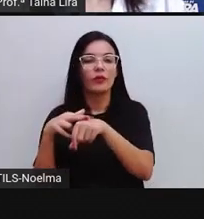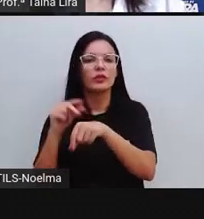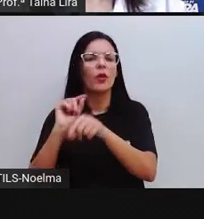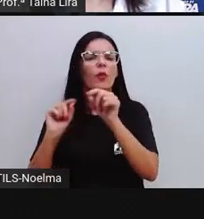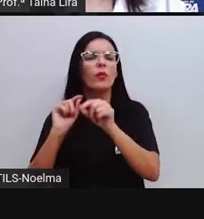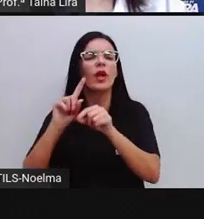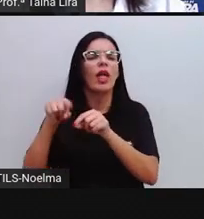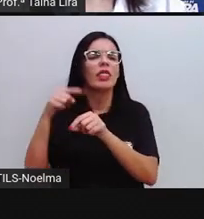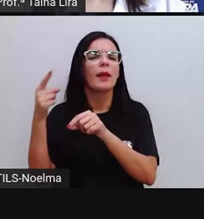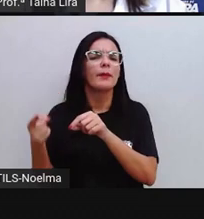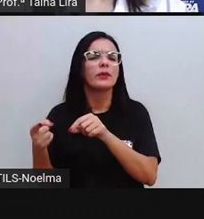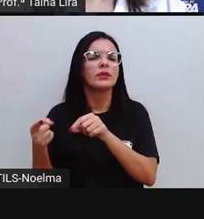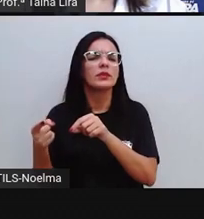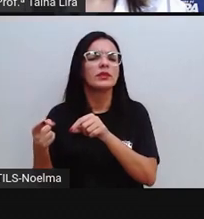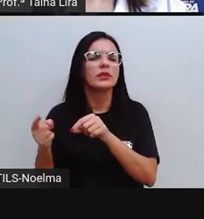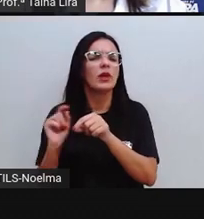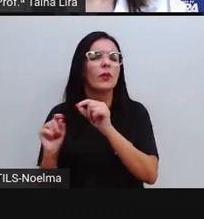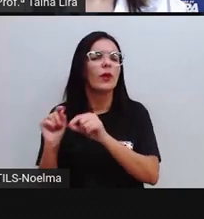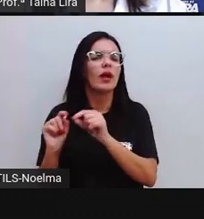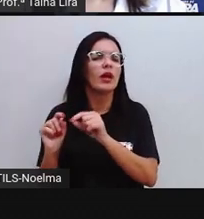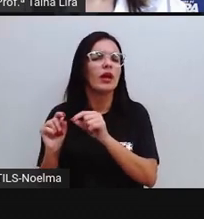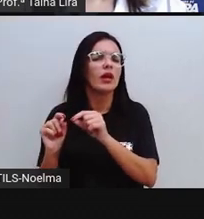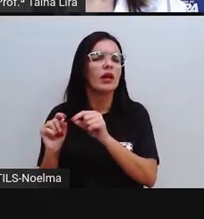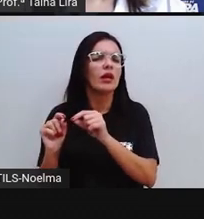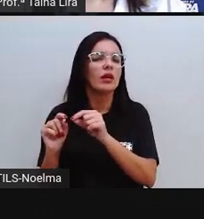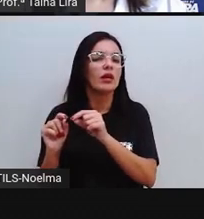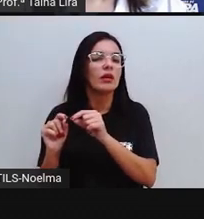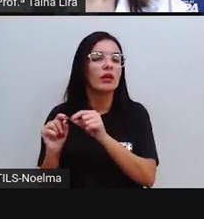que viria aqui agora?